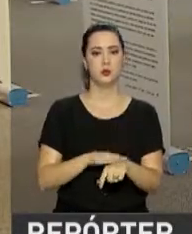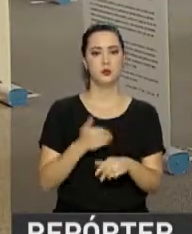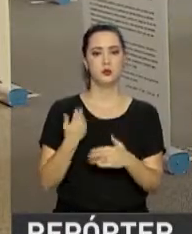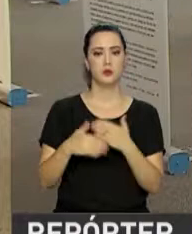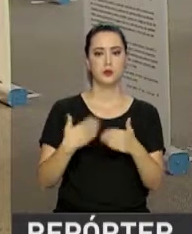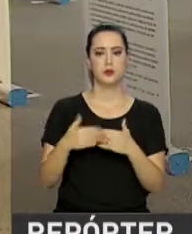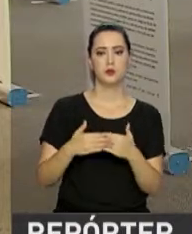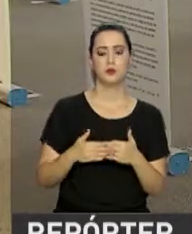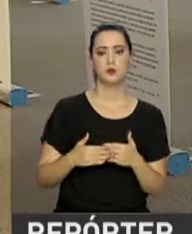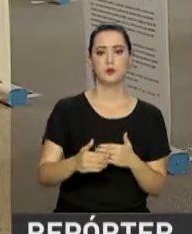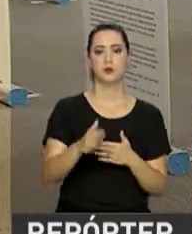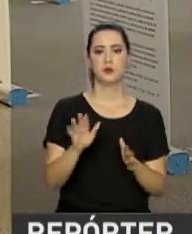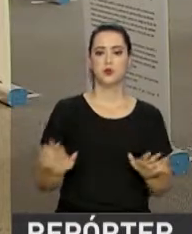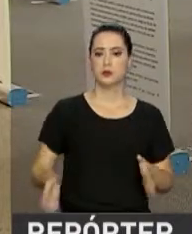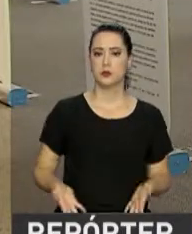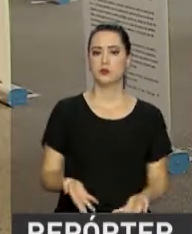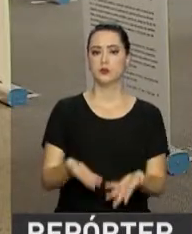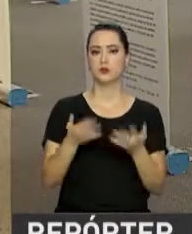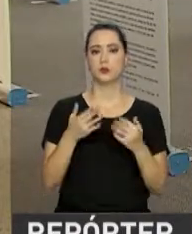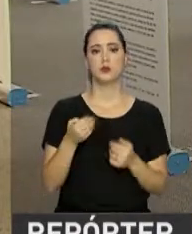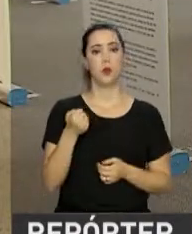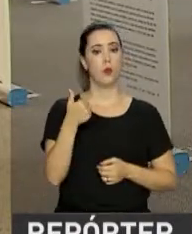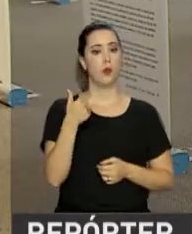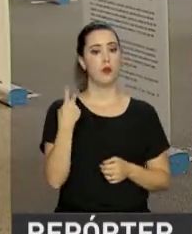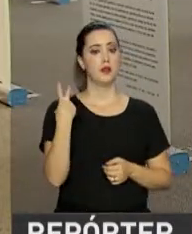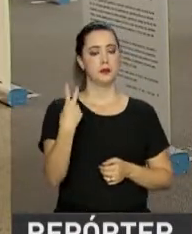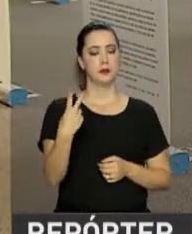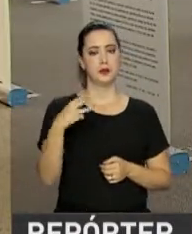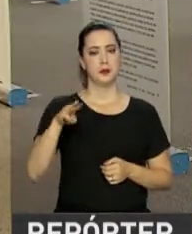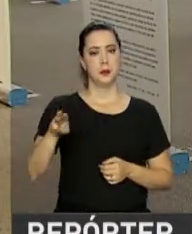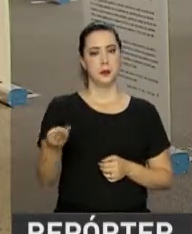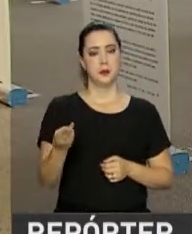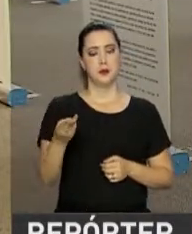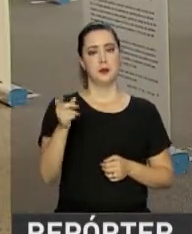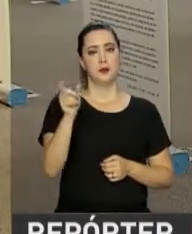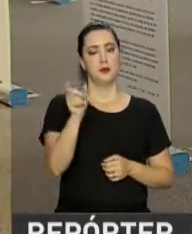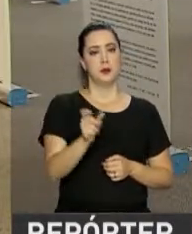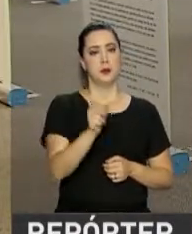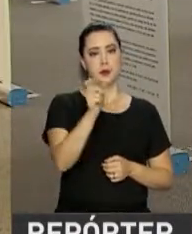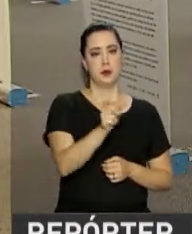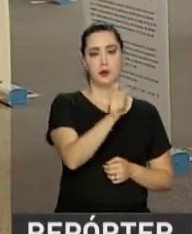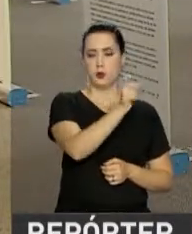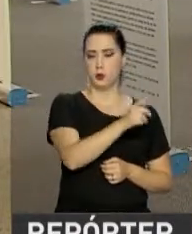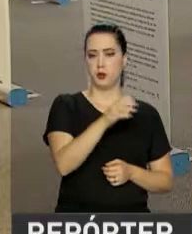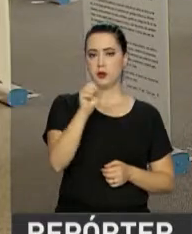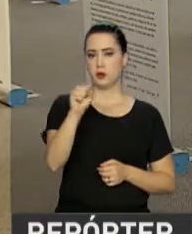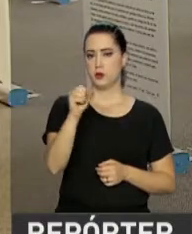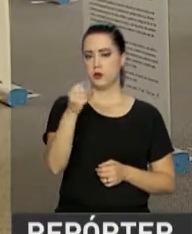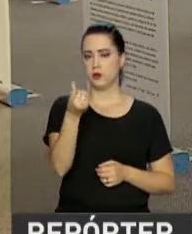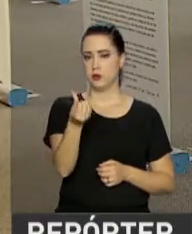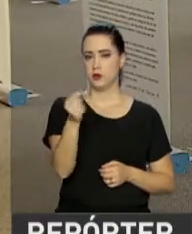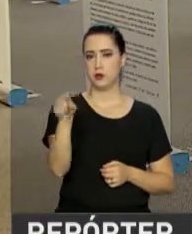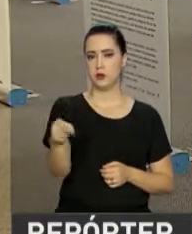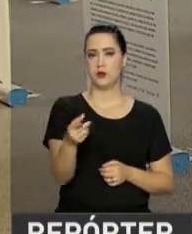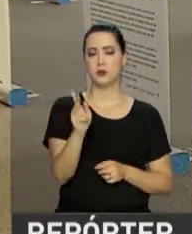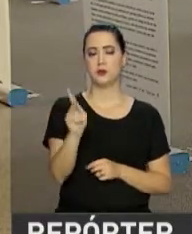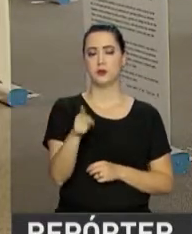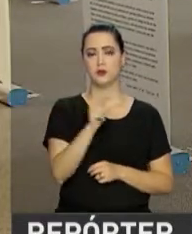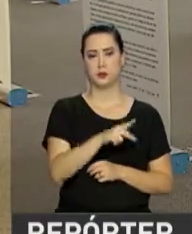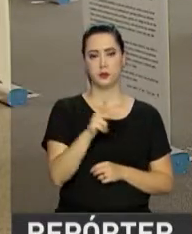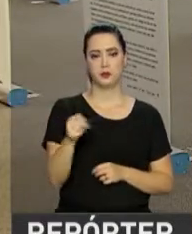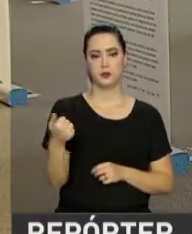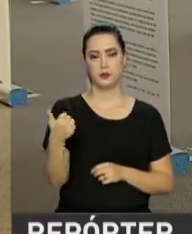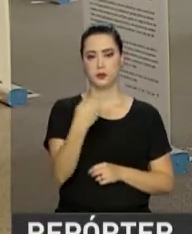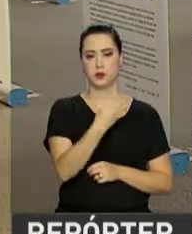iniciativa já mobilizou quase dois milhões e meio de estudantes 86 mil professores em